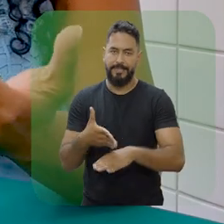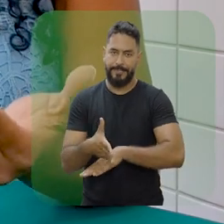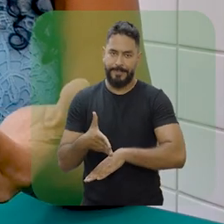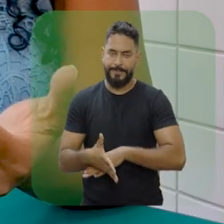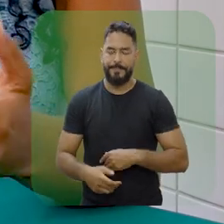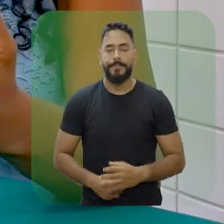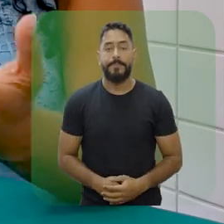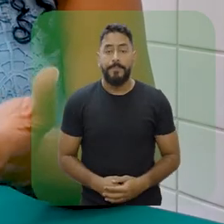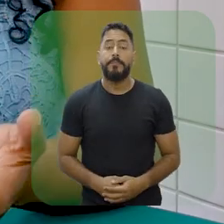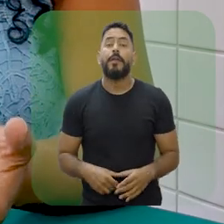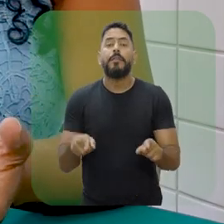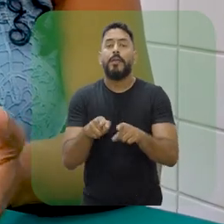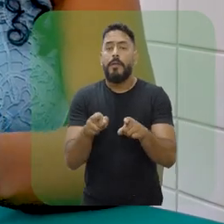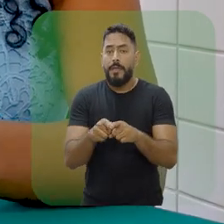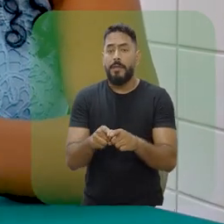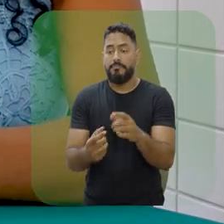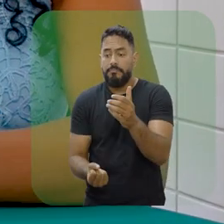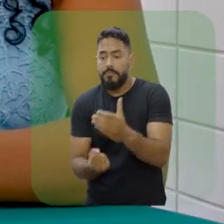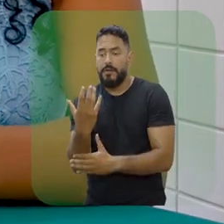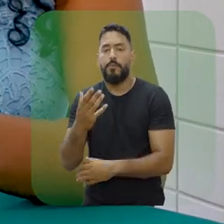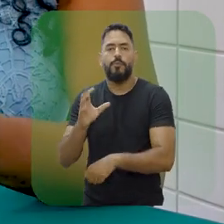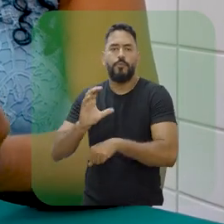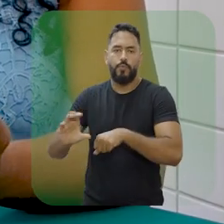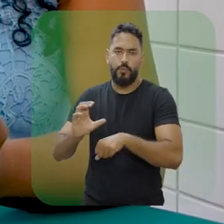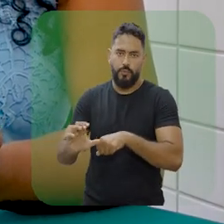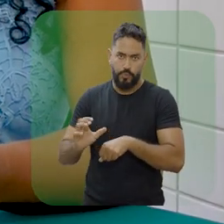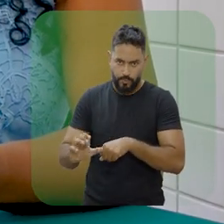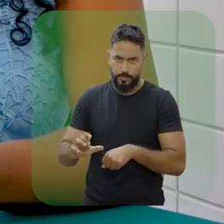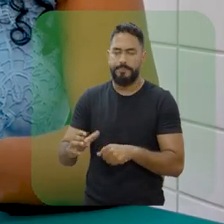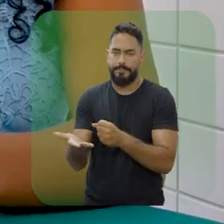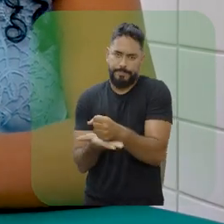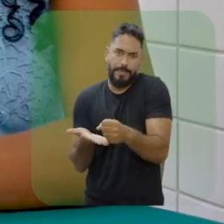mais eficaz e acessível. Promovemos